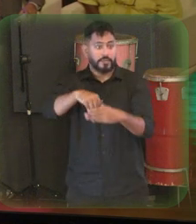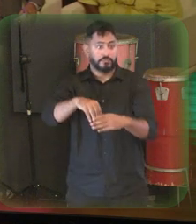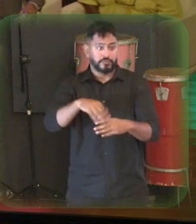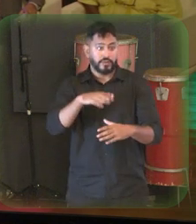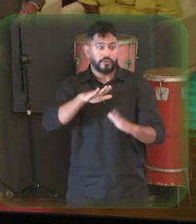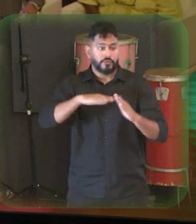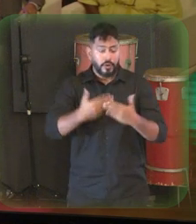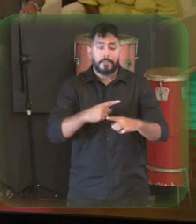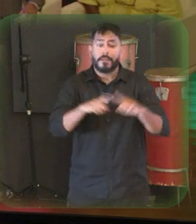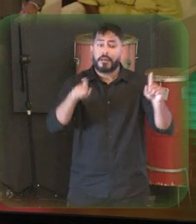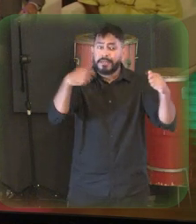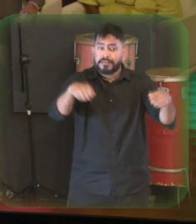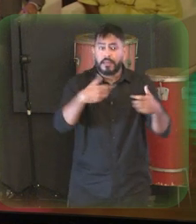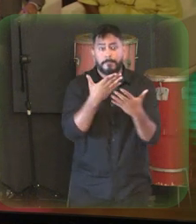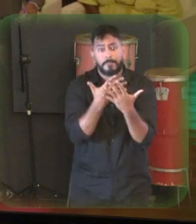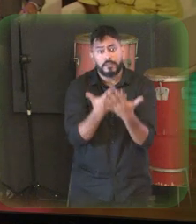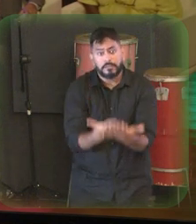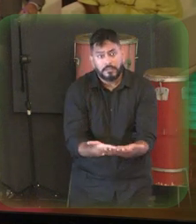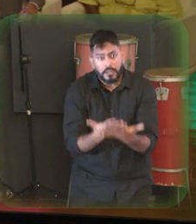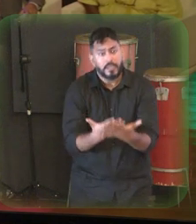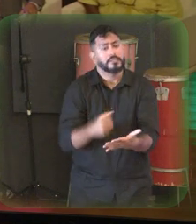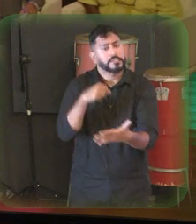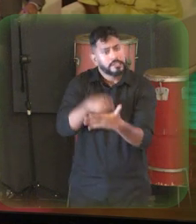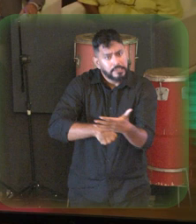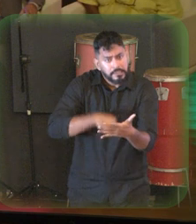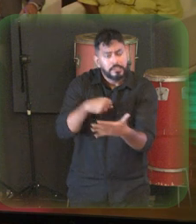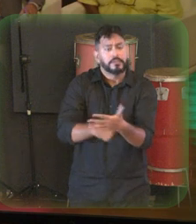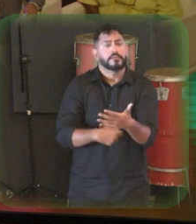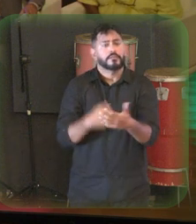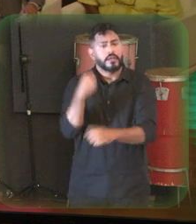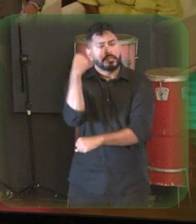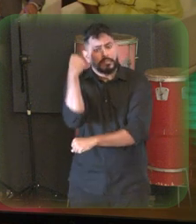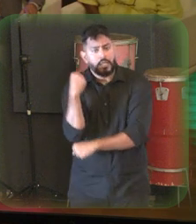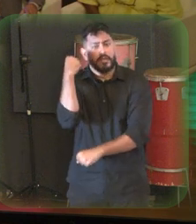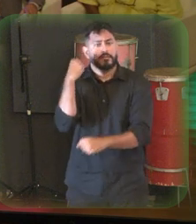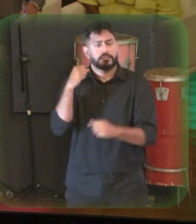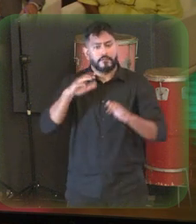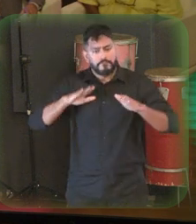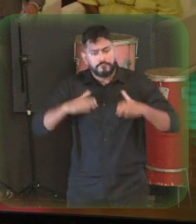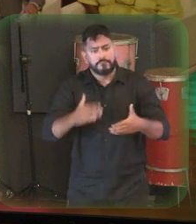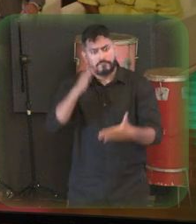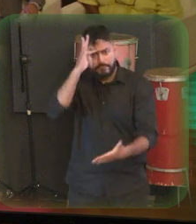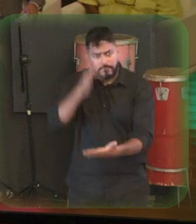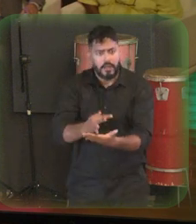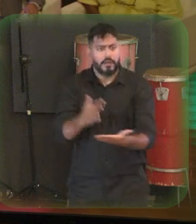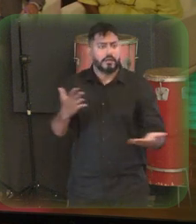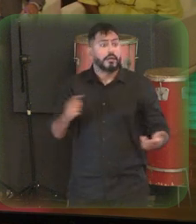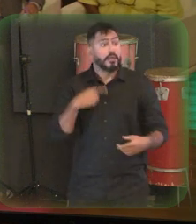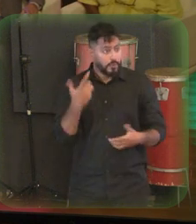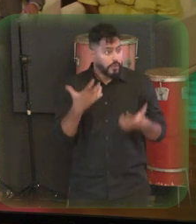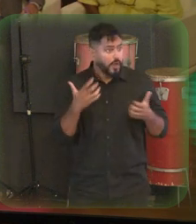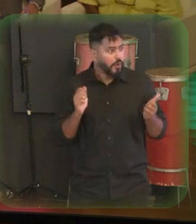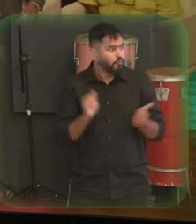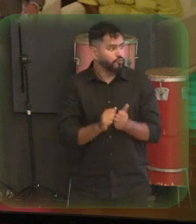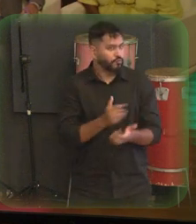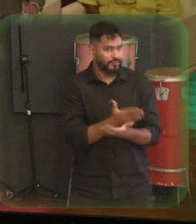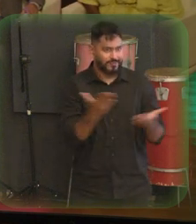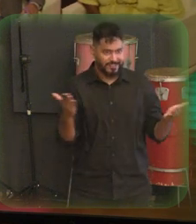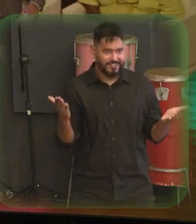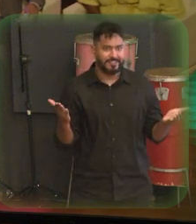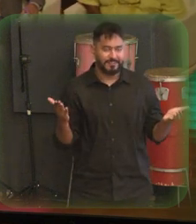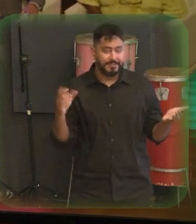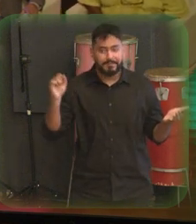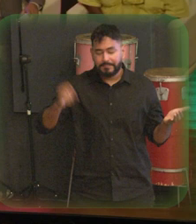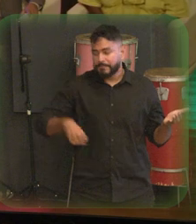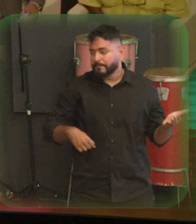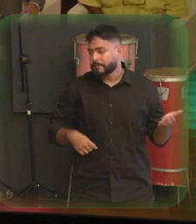um bocadinho de paciência, perseverança, fé, foco, resiliência. Não é? Eu quero poder fazer junto. Aqui, em vez